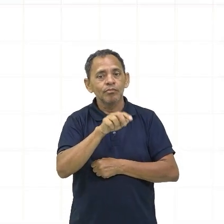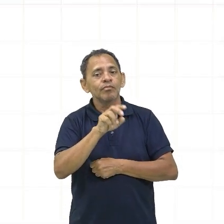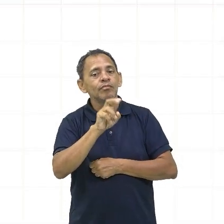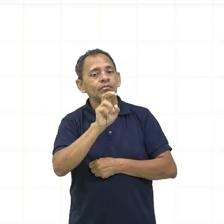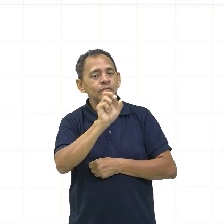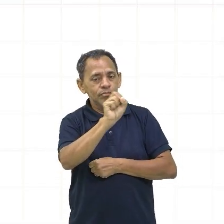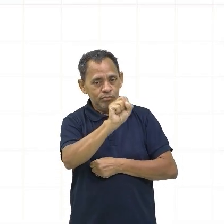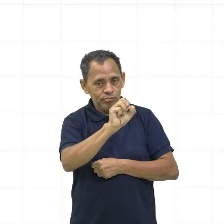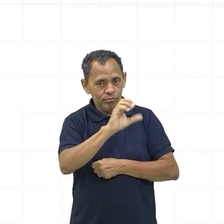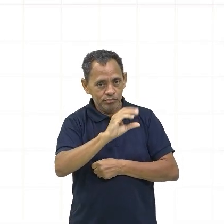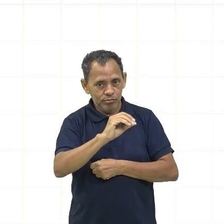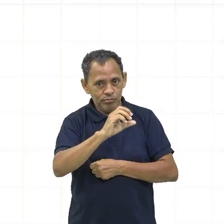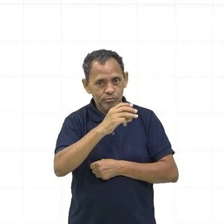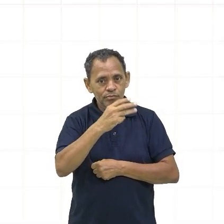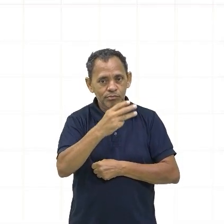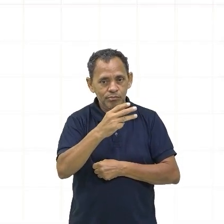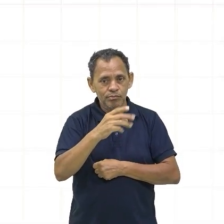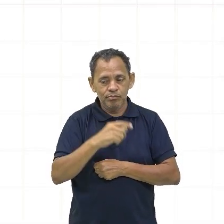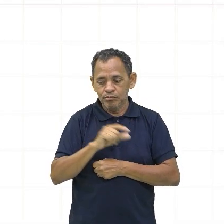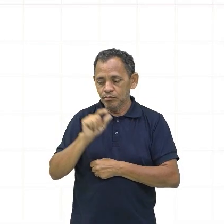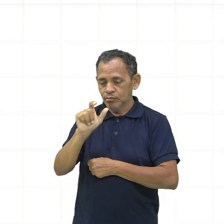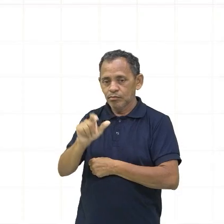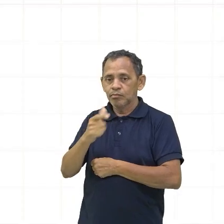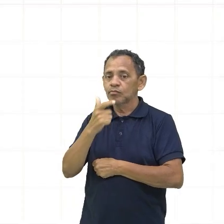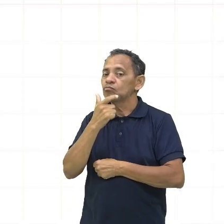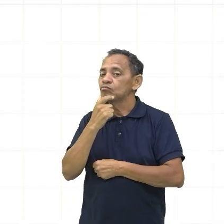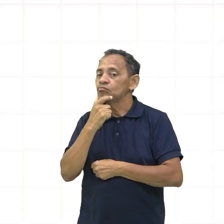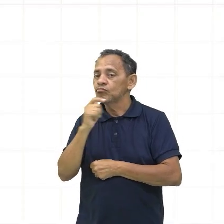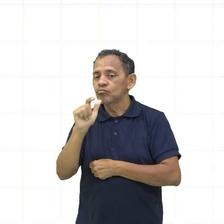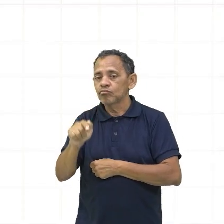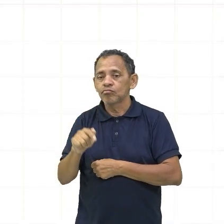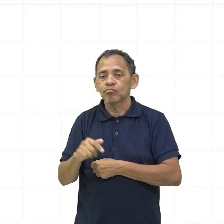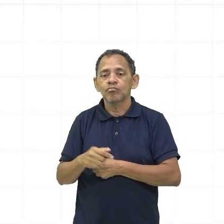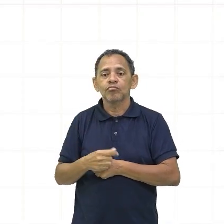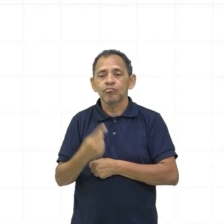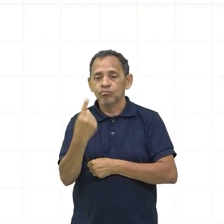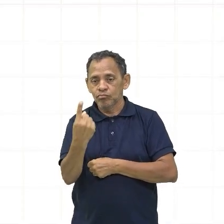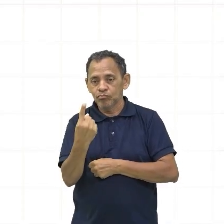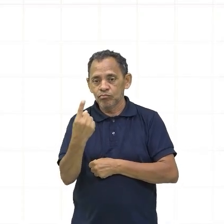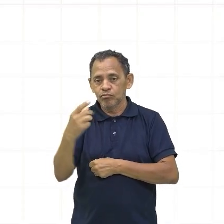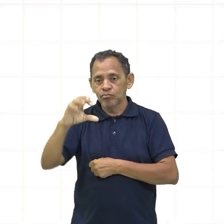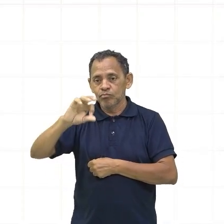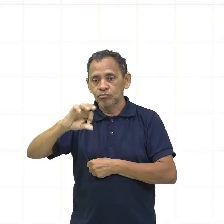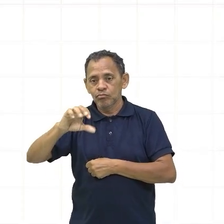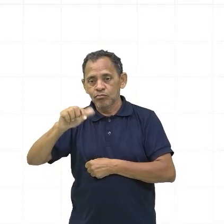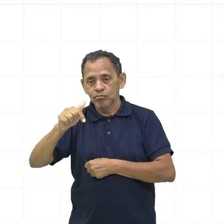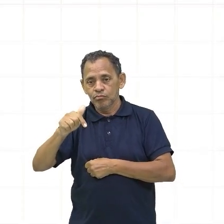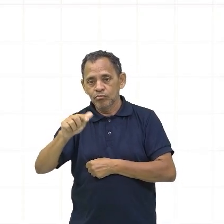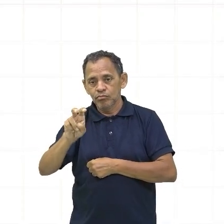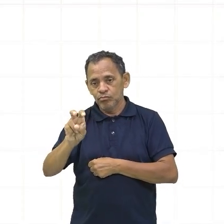1.975.803, superando a população masculina, que estava em torno de